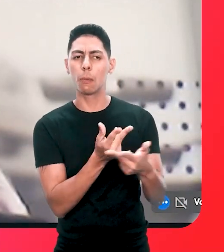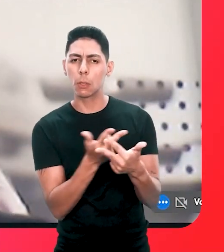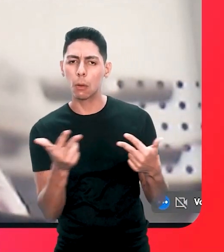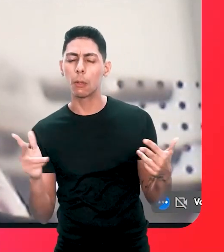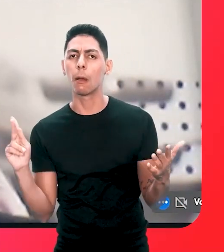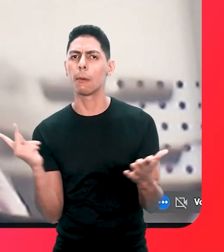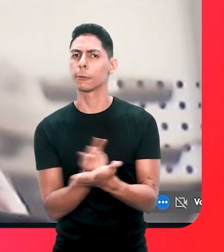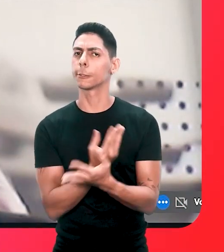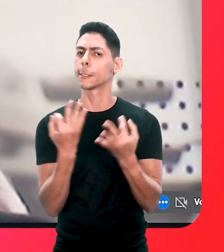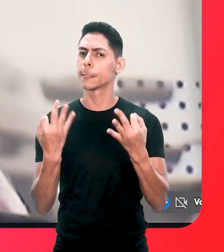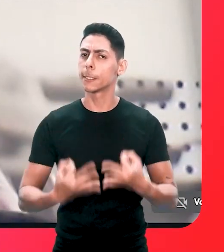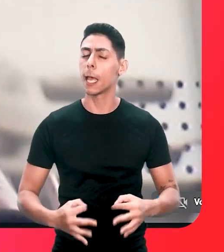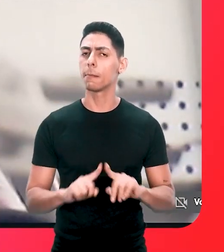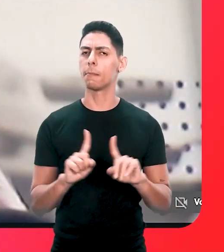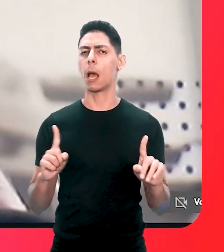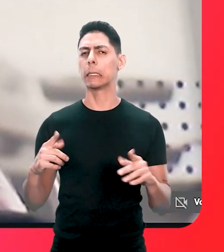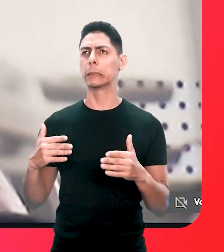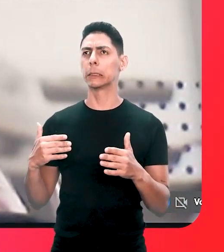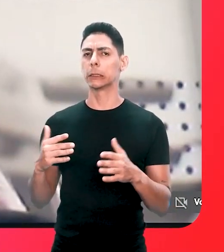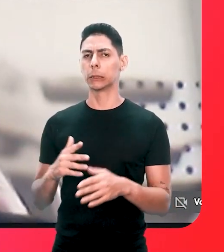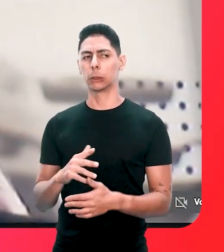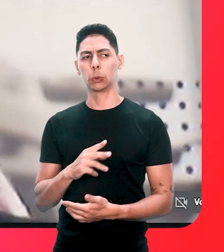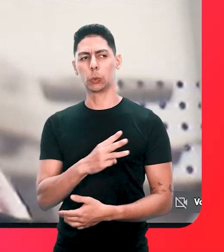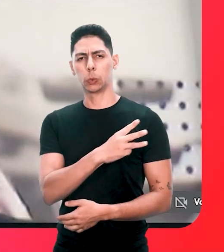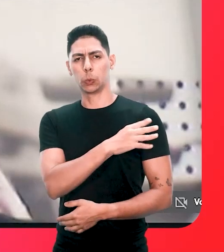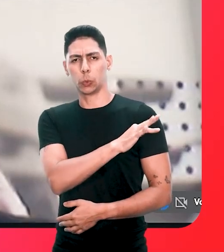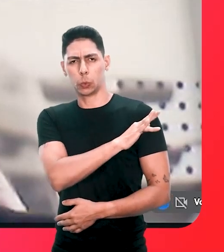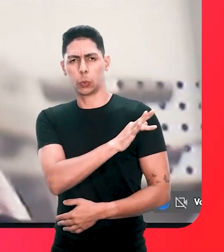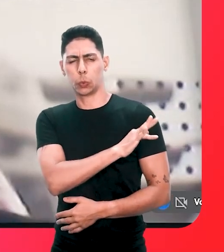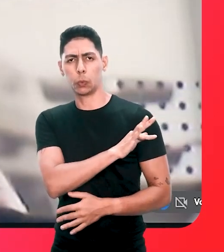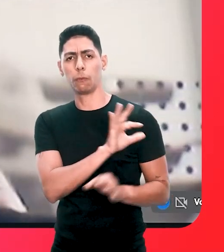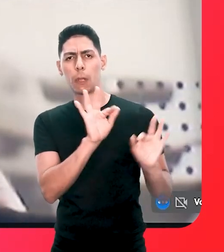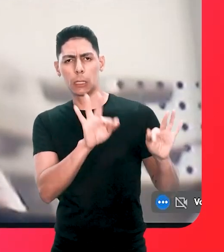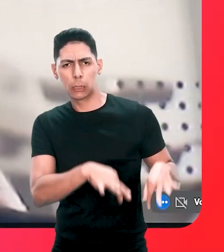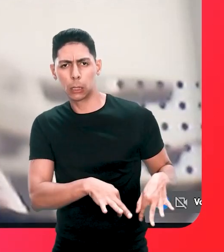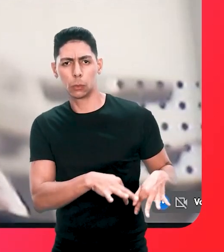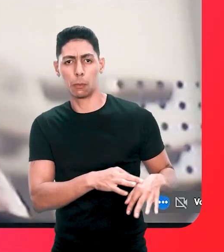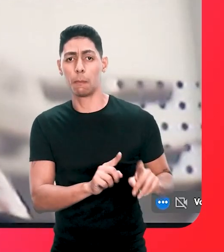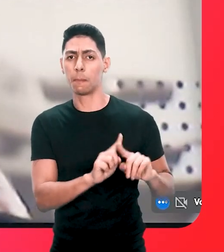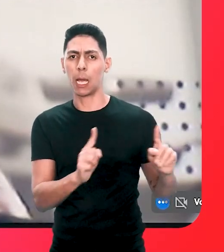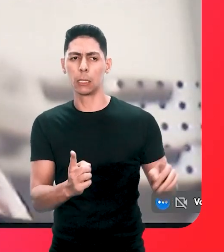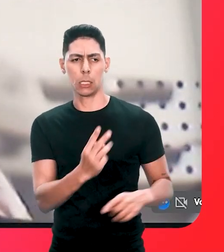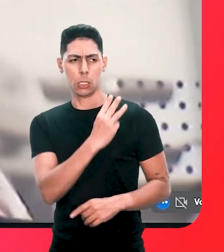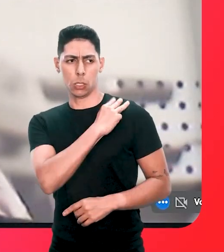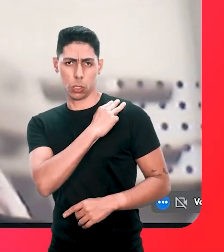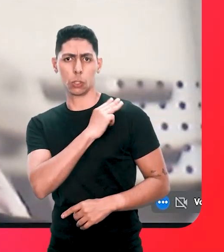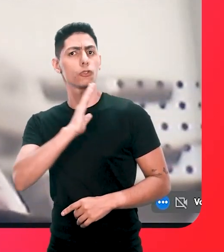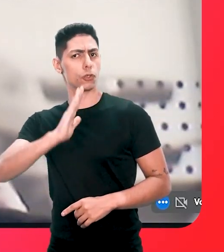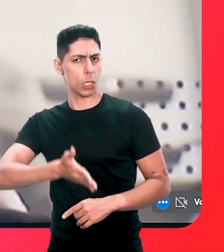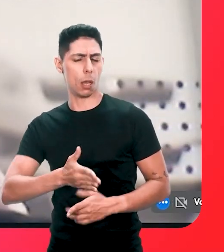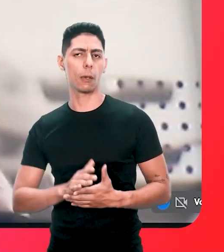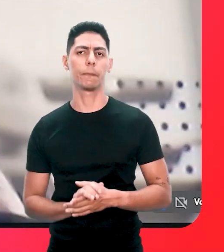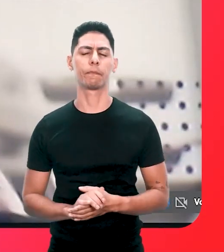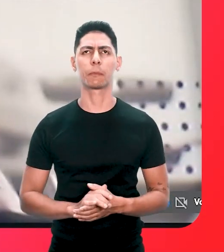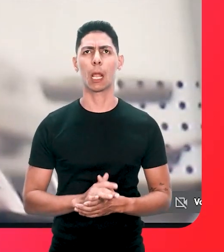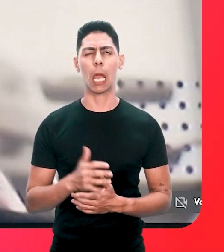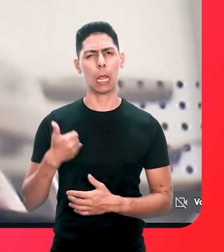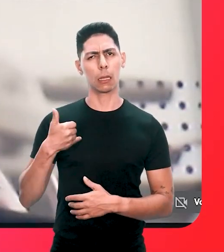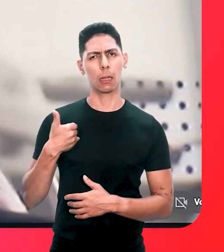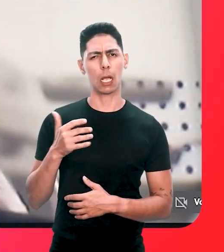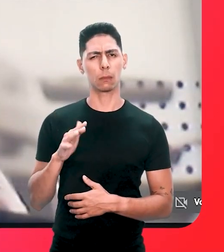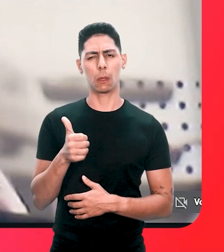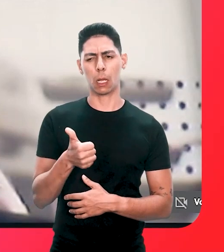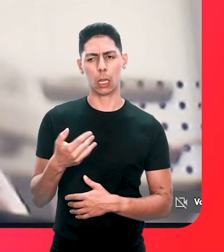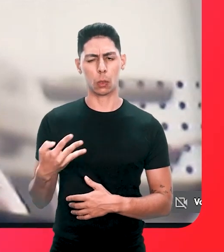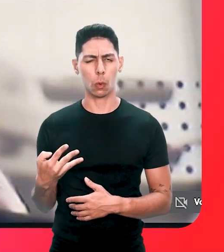assim, mais para o final do ginásio, mas principalmente no científico, quando eu já tinha ali 14,